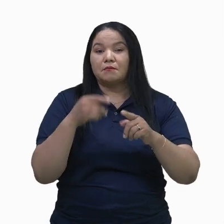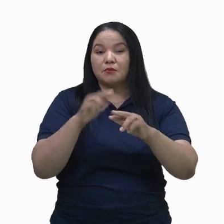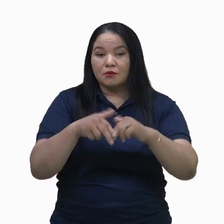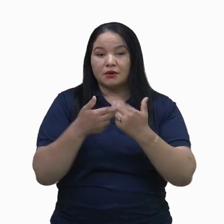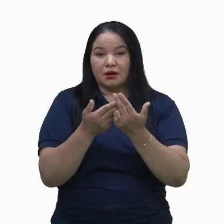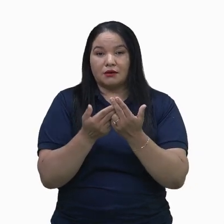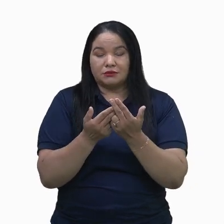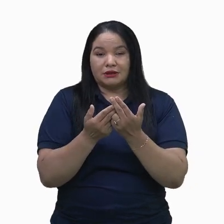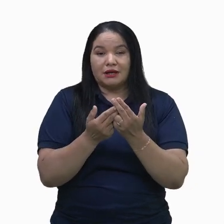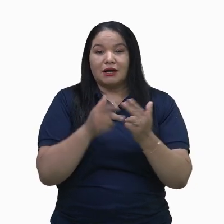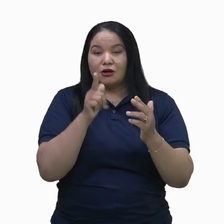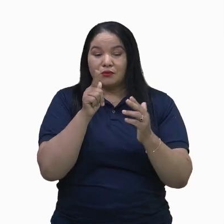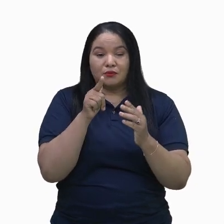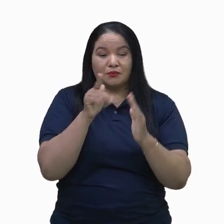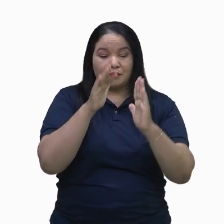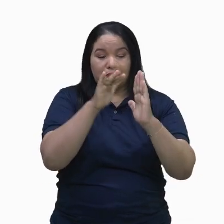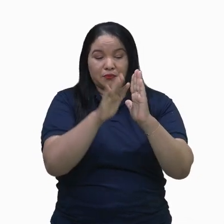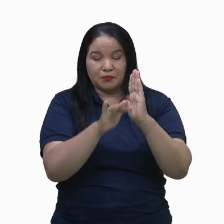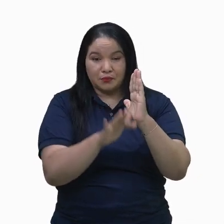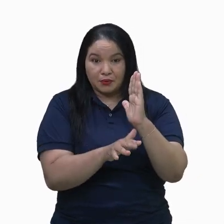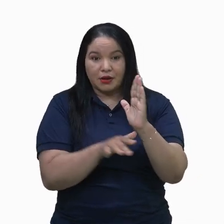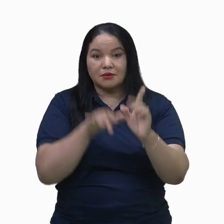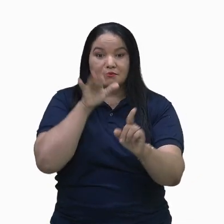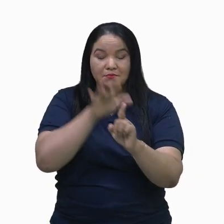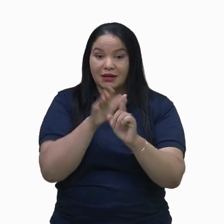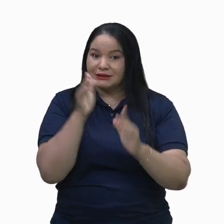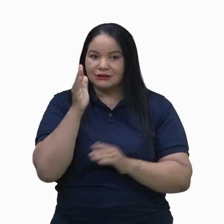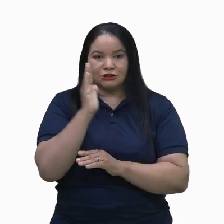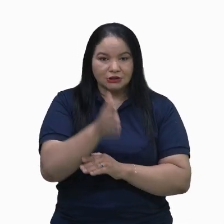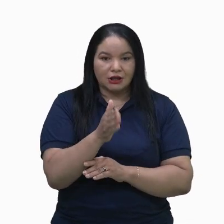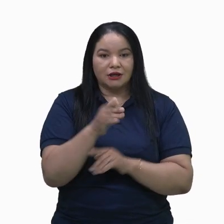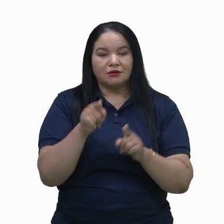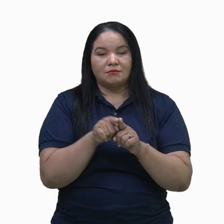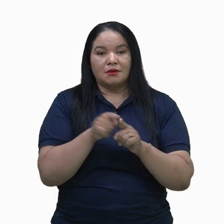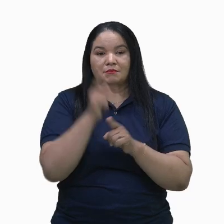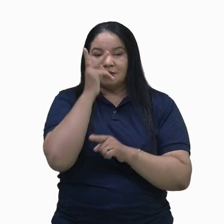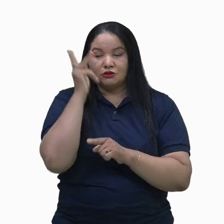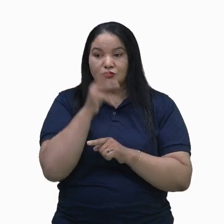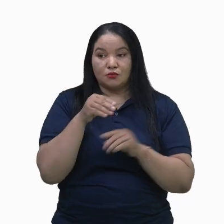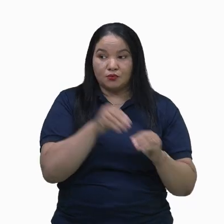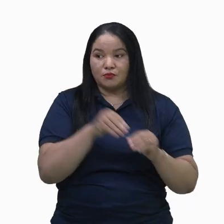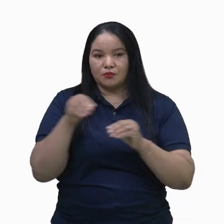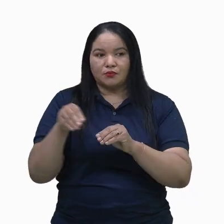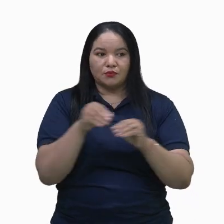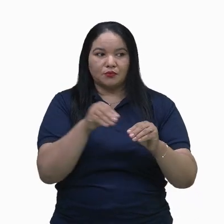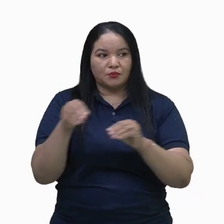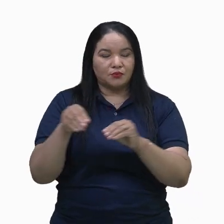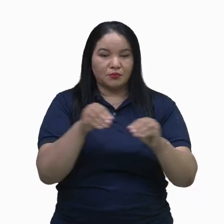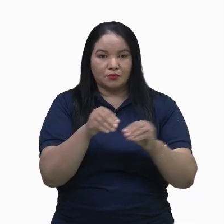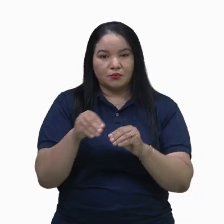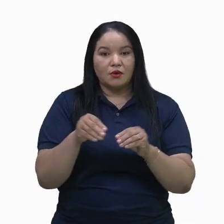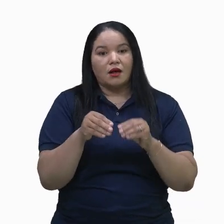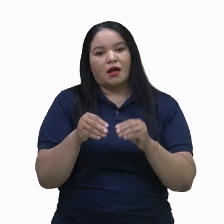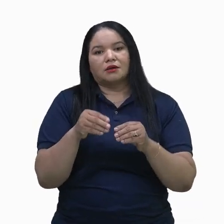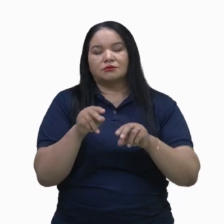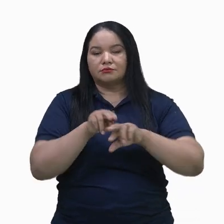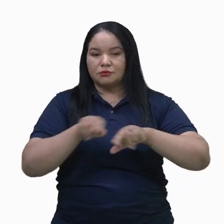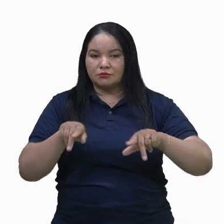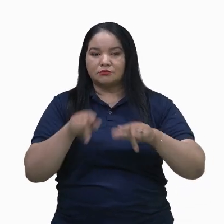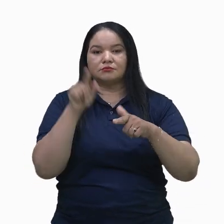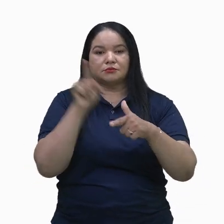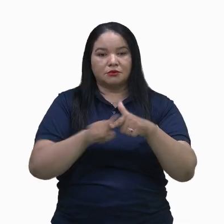vai impactar diretamente as pessoas de se locomoverem de um lugar para o outro, afetando o transporte, né,